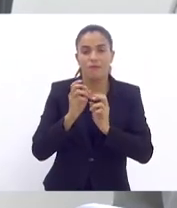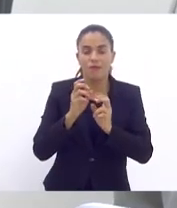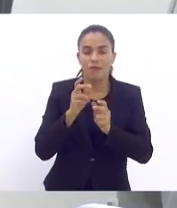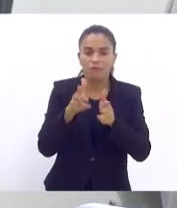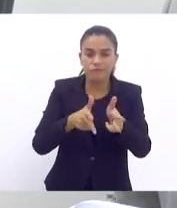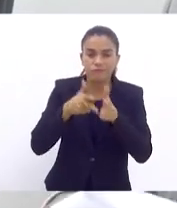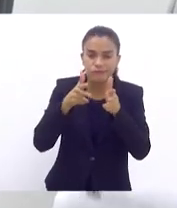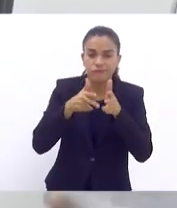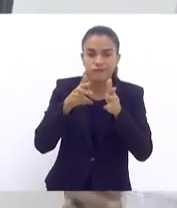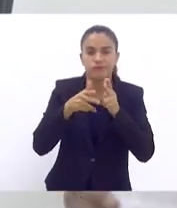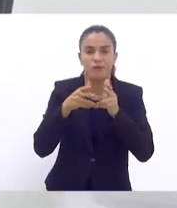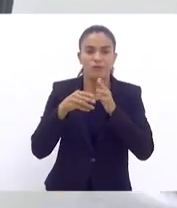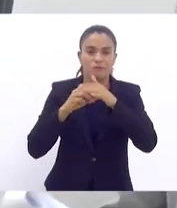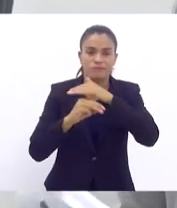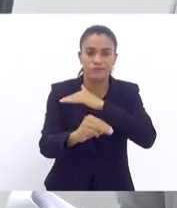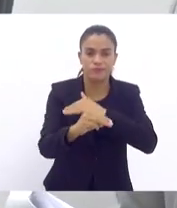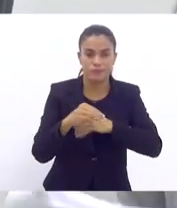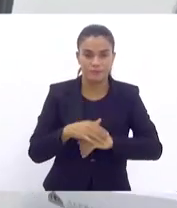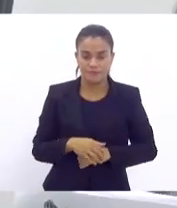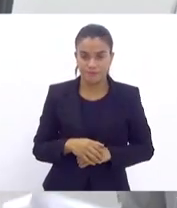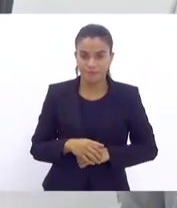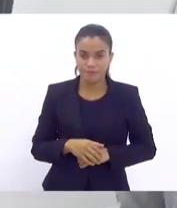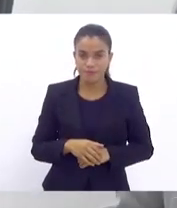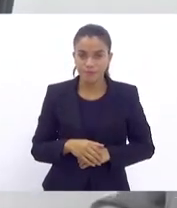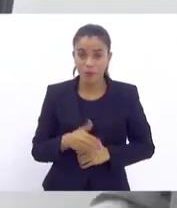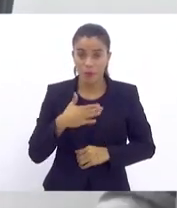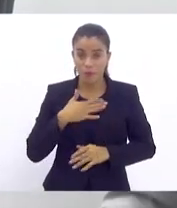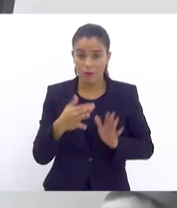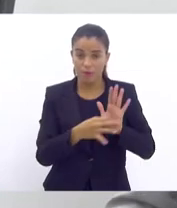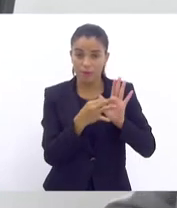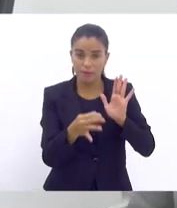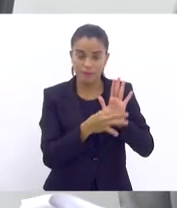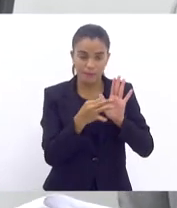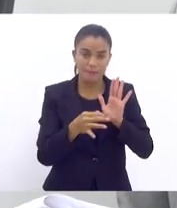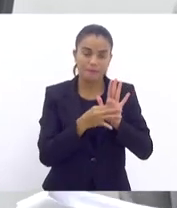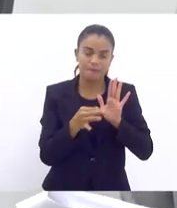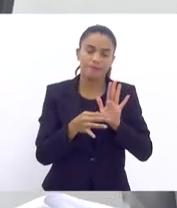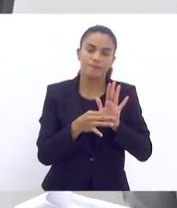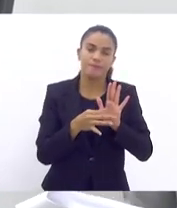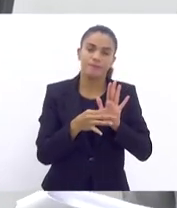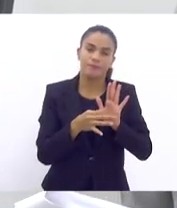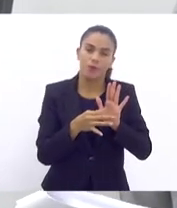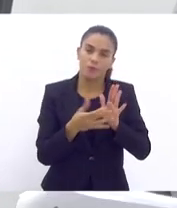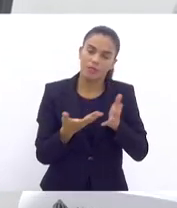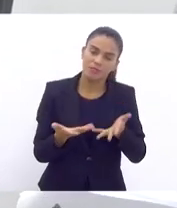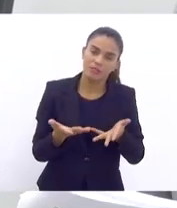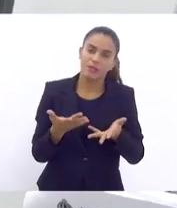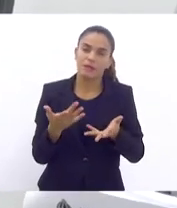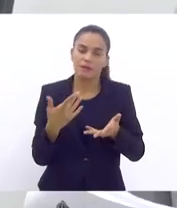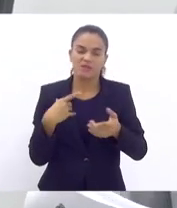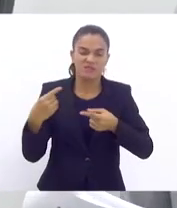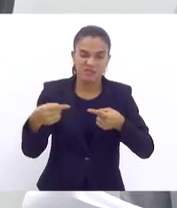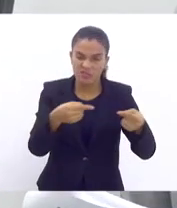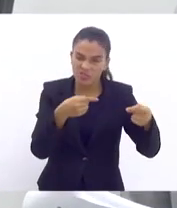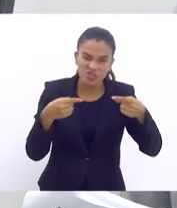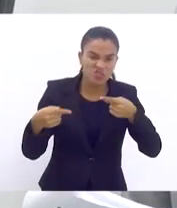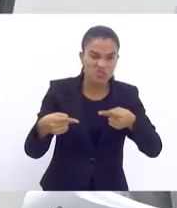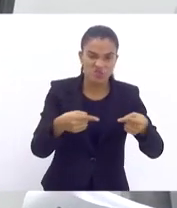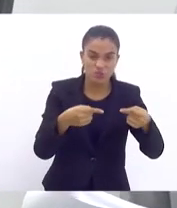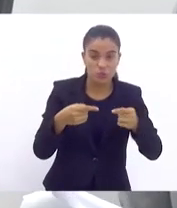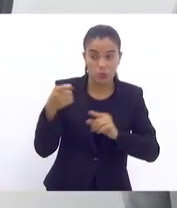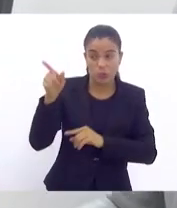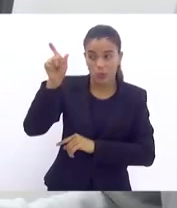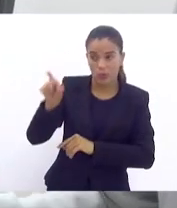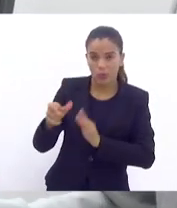do Rio de Janeiro e da outras providências o meu parecer depois de fazer uma grande discussão aí com o autor